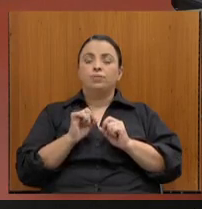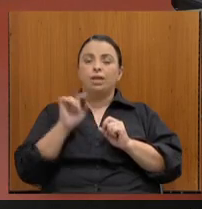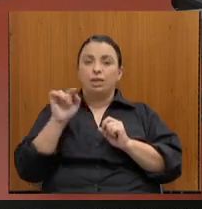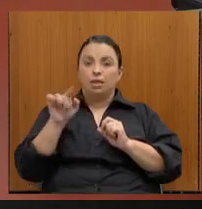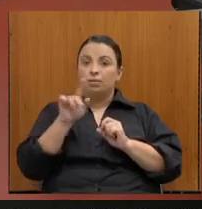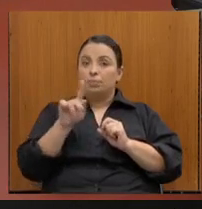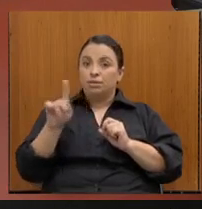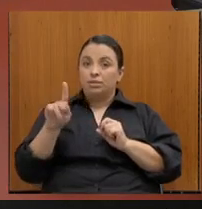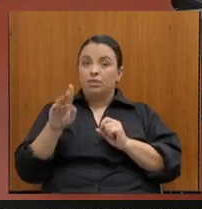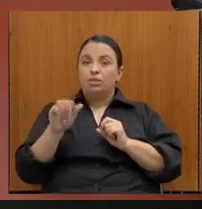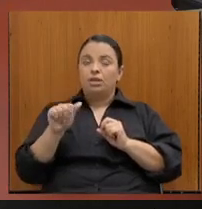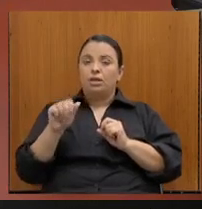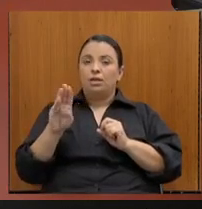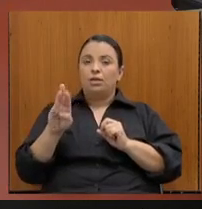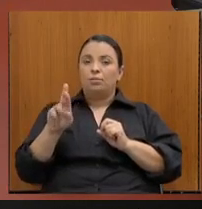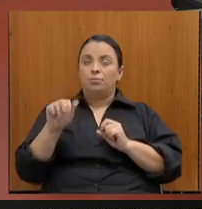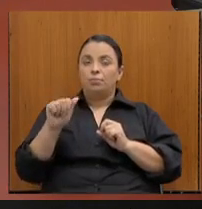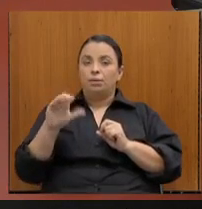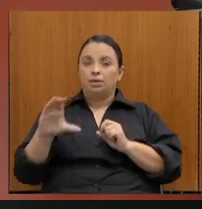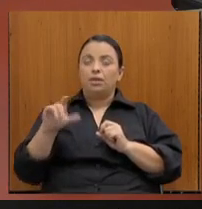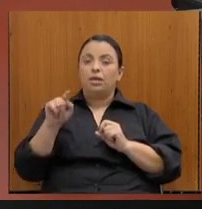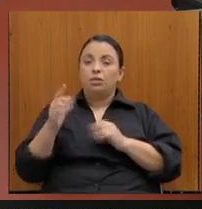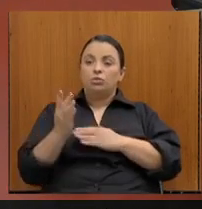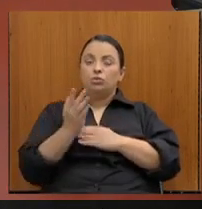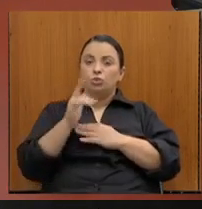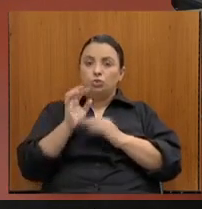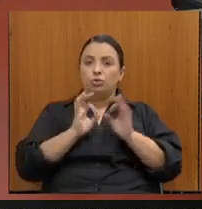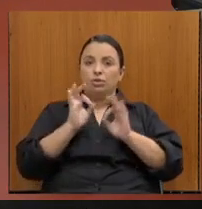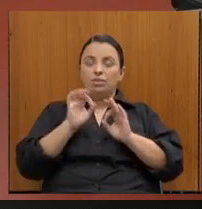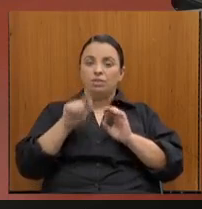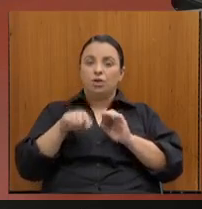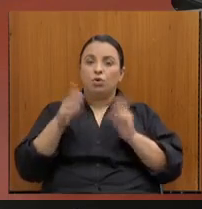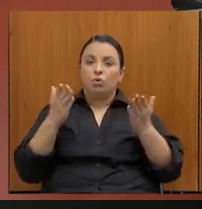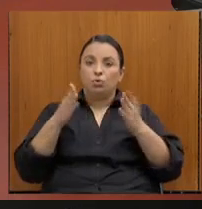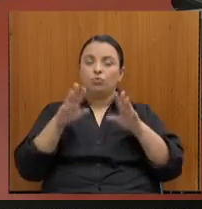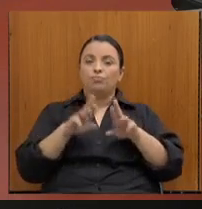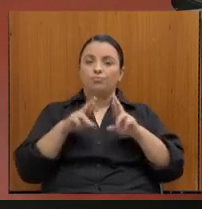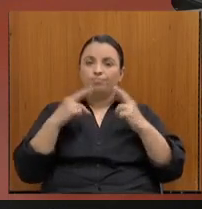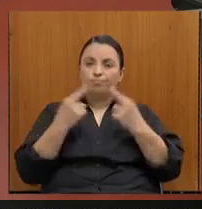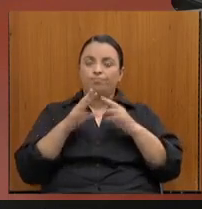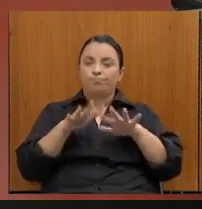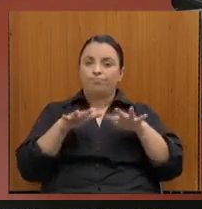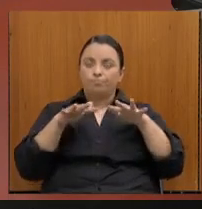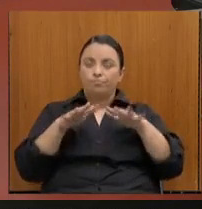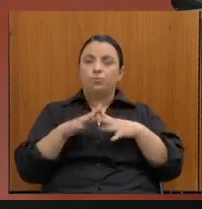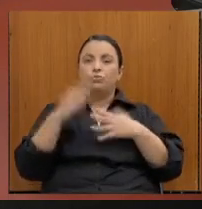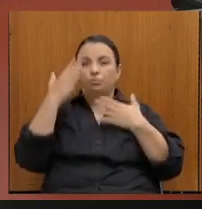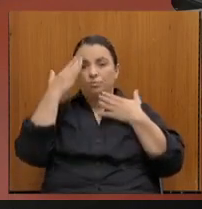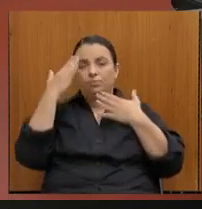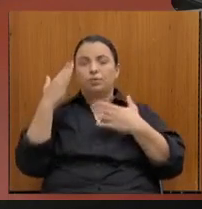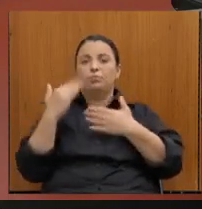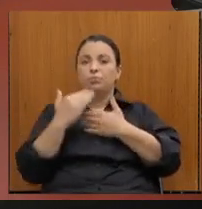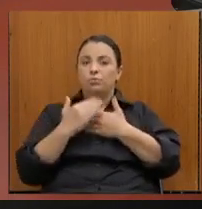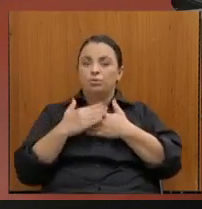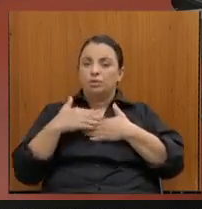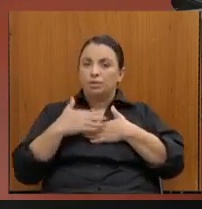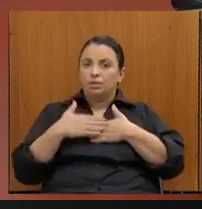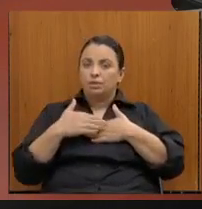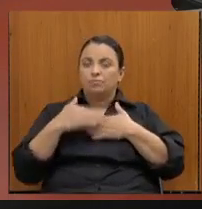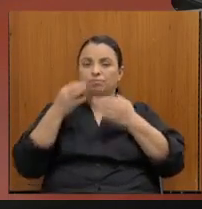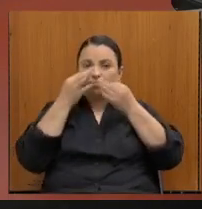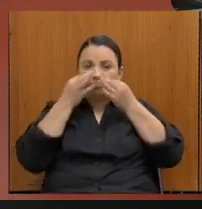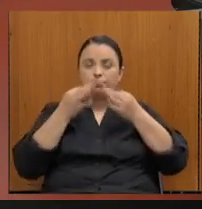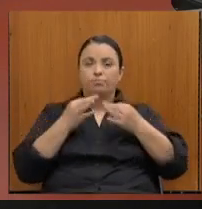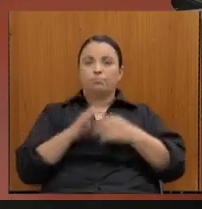dou muita o vencimento Obrigado aí viu pelo carinho e atenção aí o drive jo